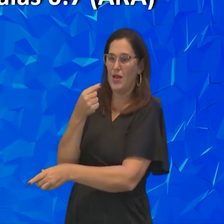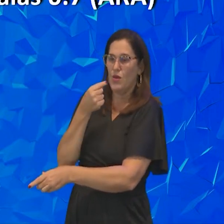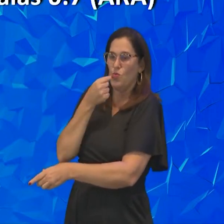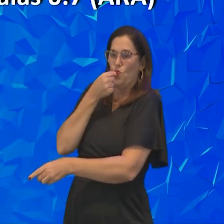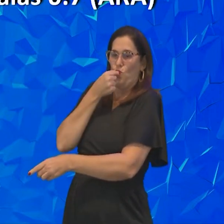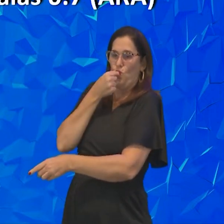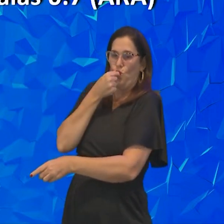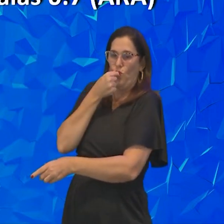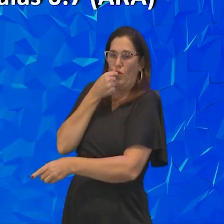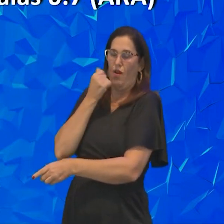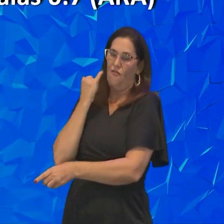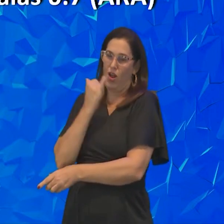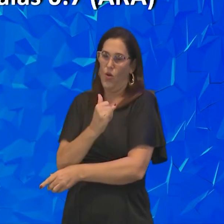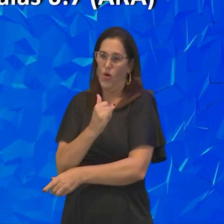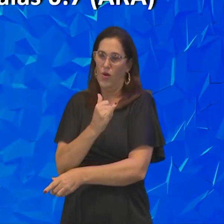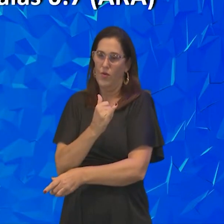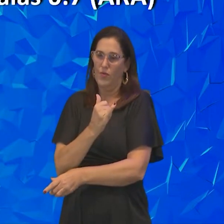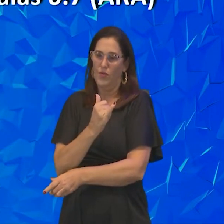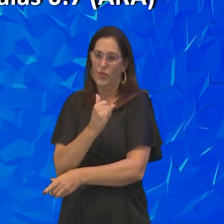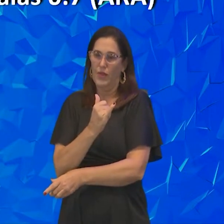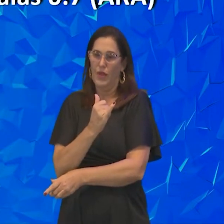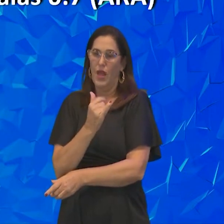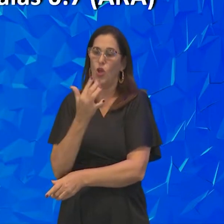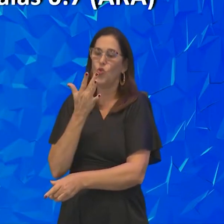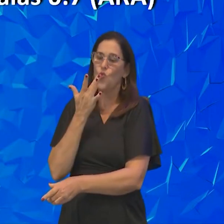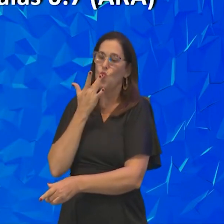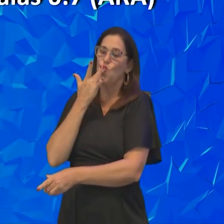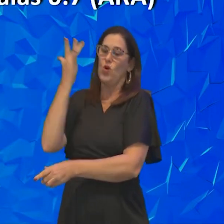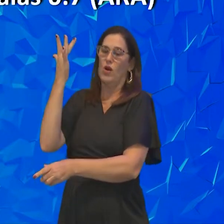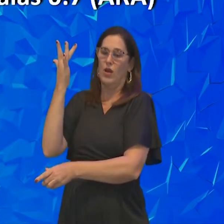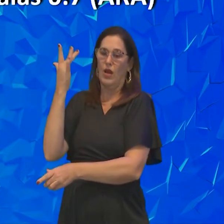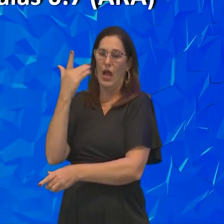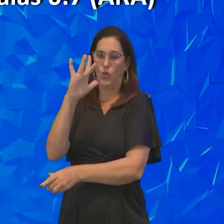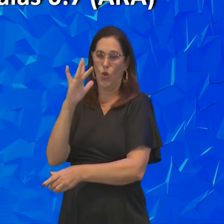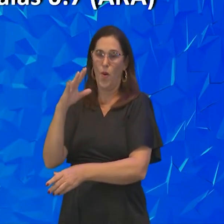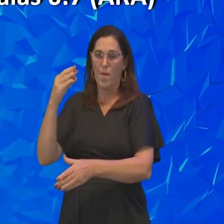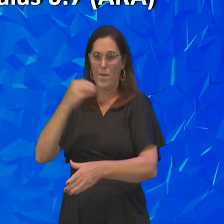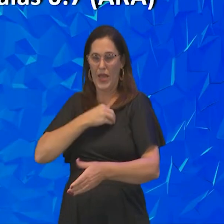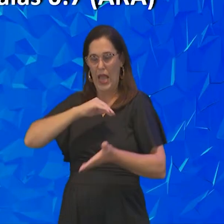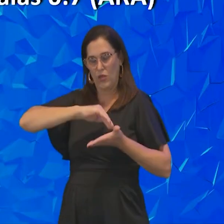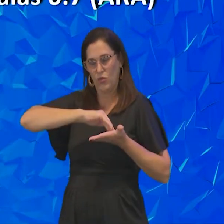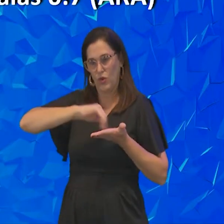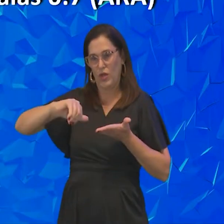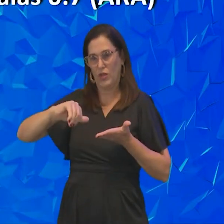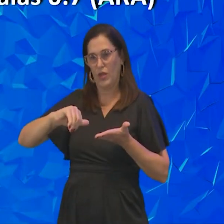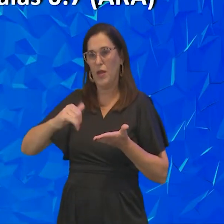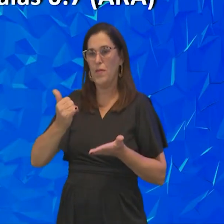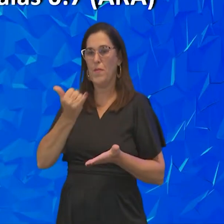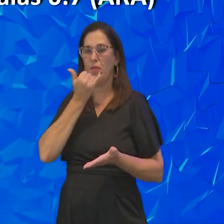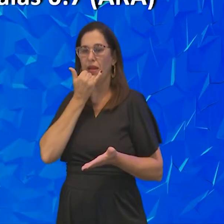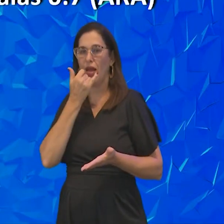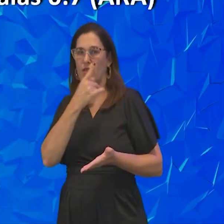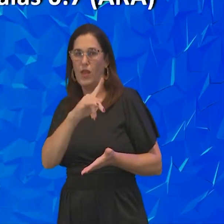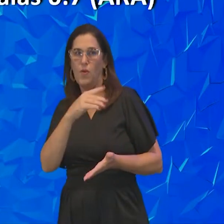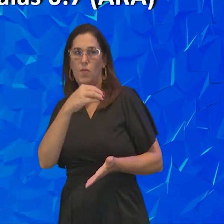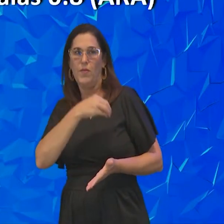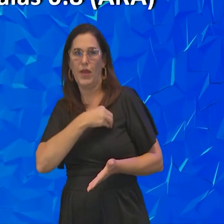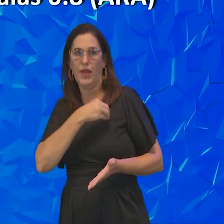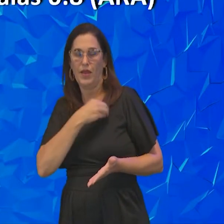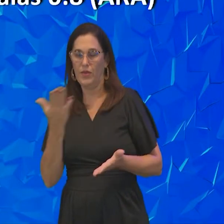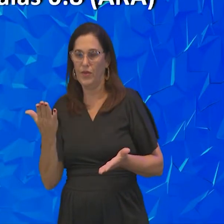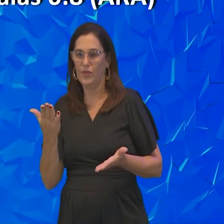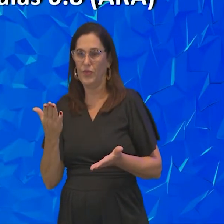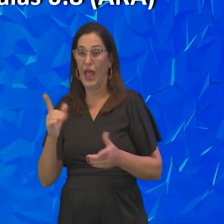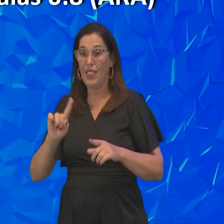e disse: eis que ela tocou os teus lábios, a tua iniquidade foi tirada e perdoado o teu pecado.